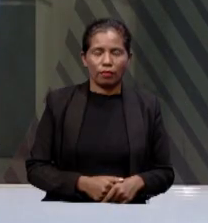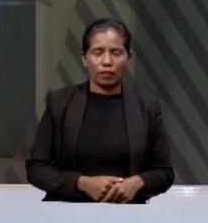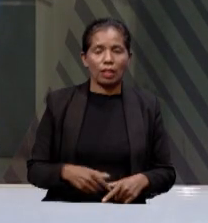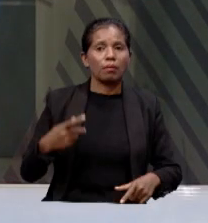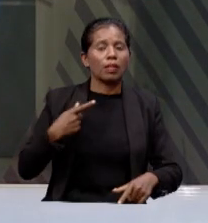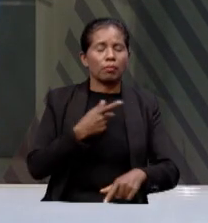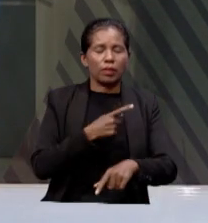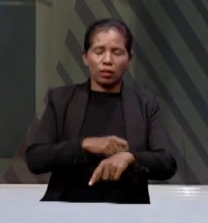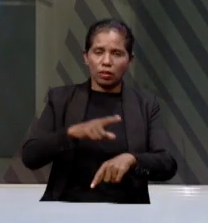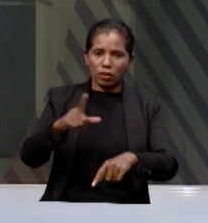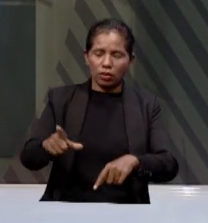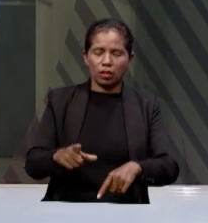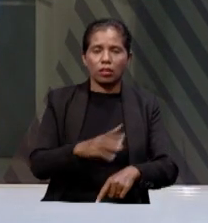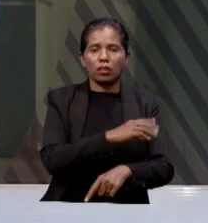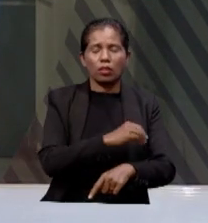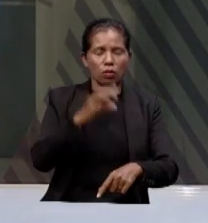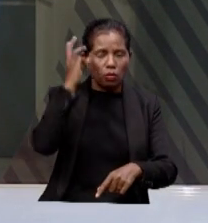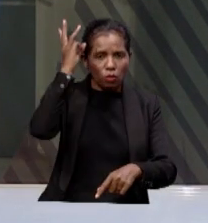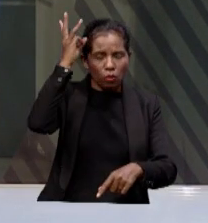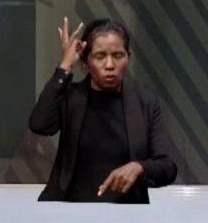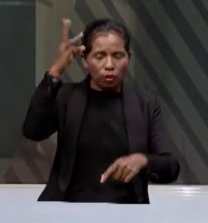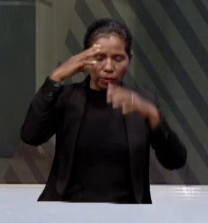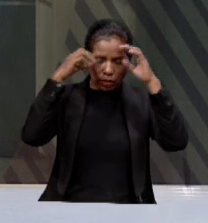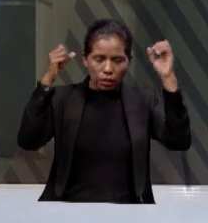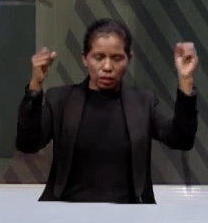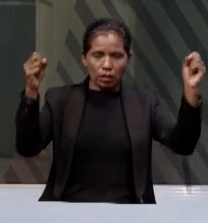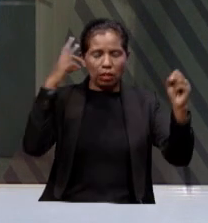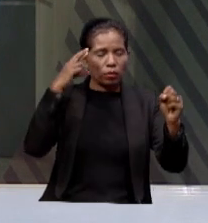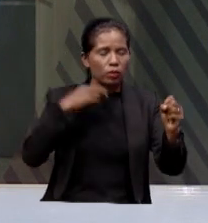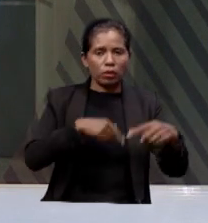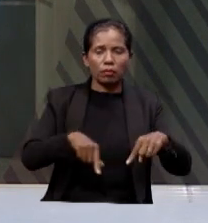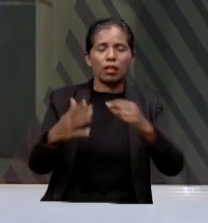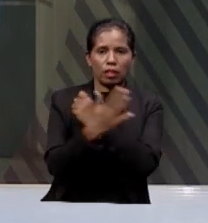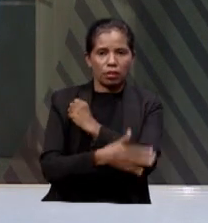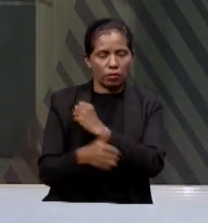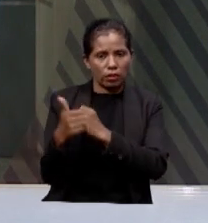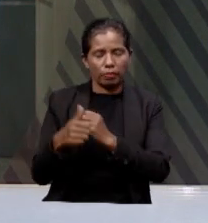Parlamento Nacional preocupa o Presidente da República em viagem para estrangeiro.